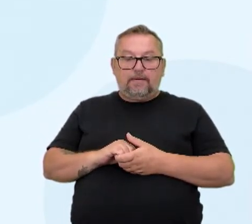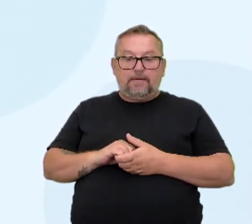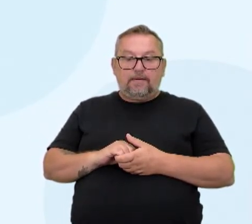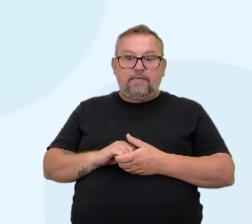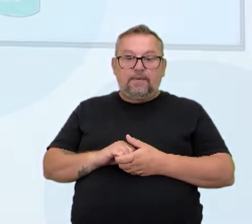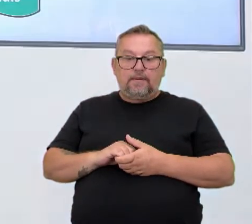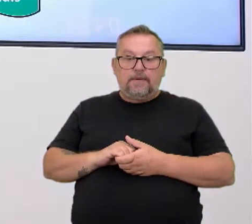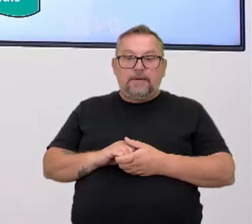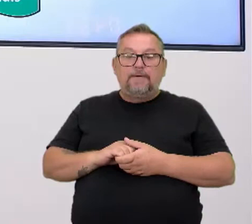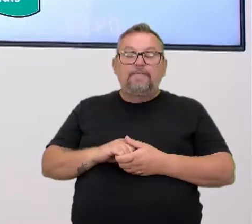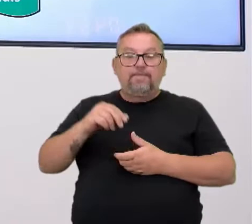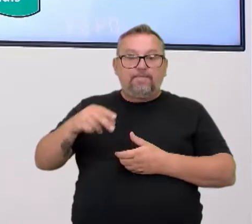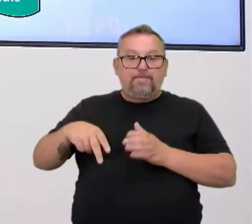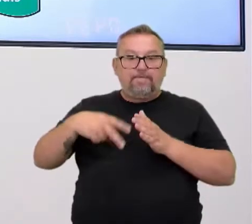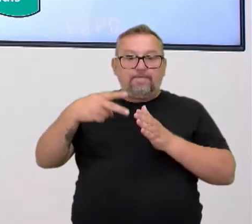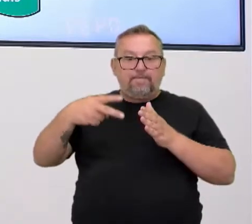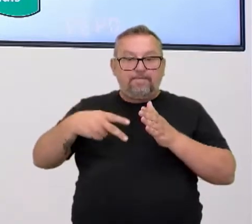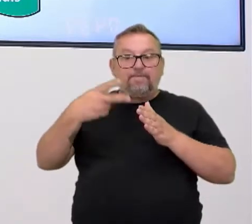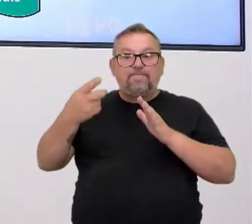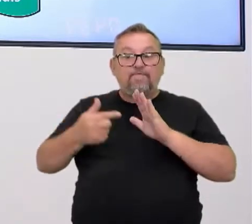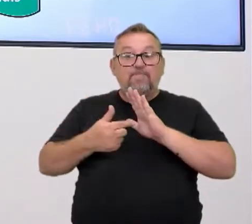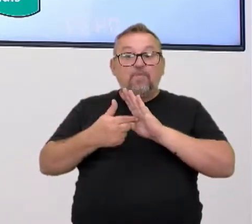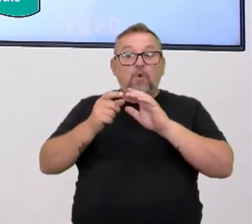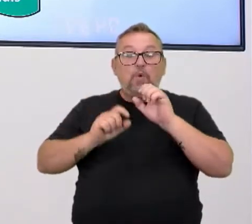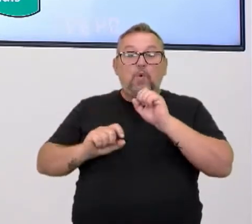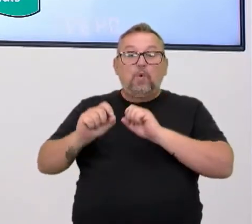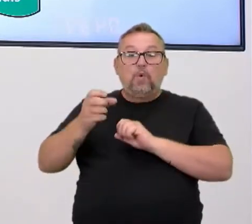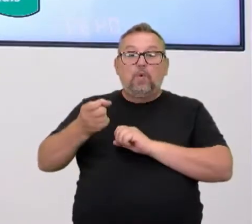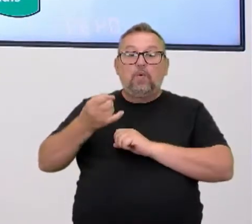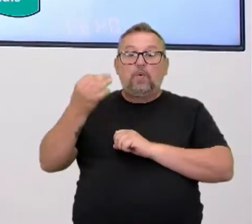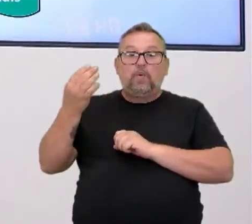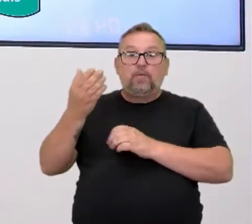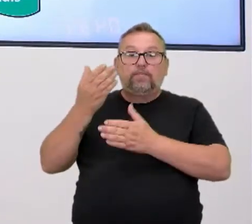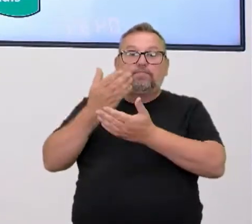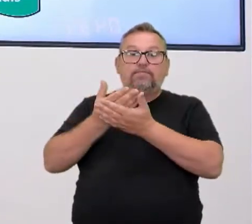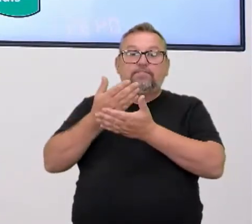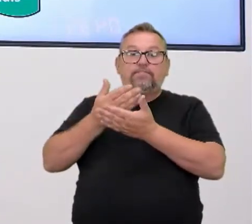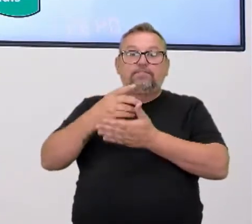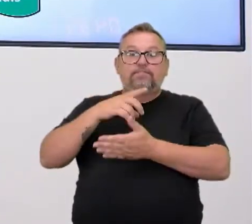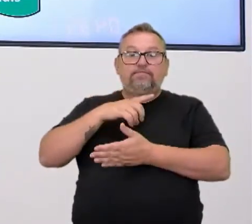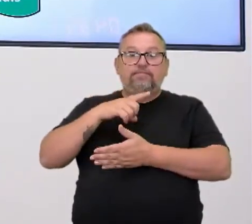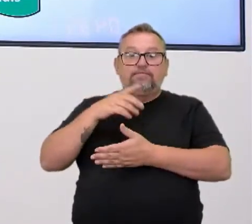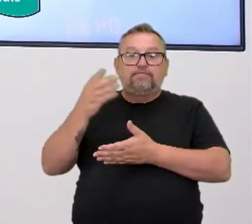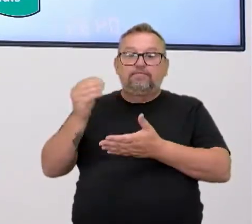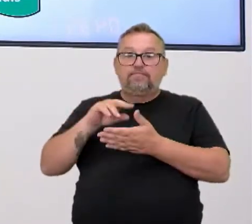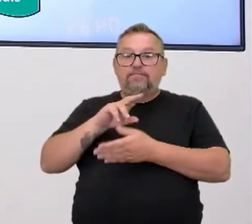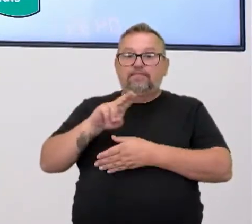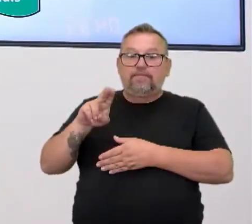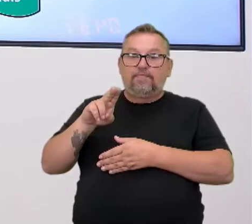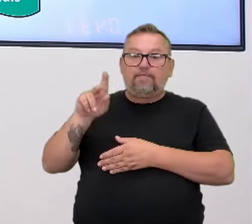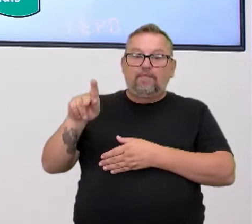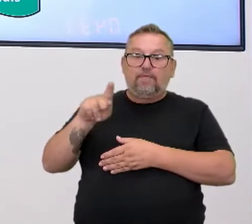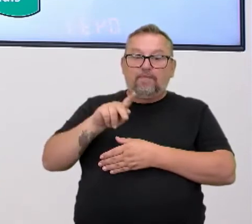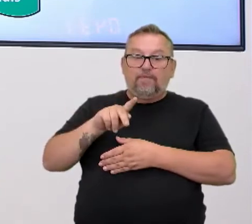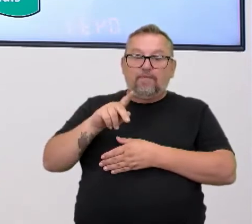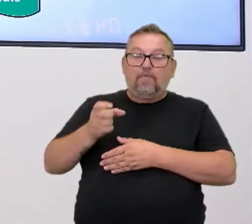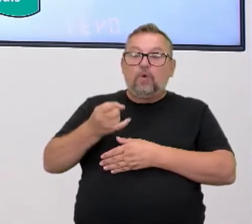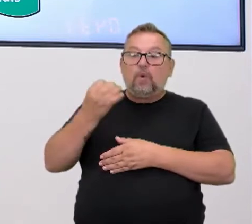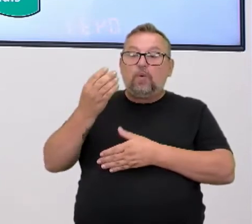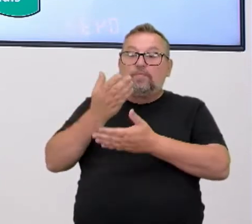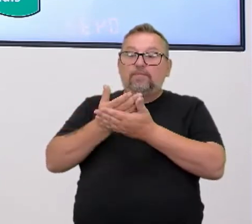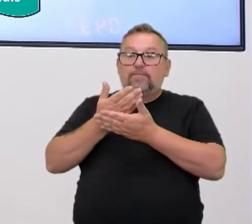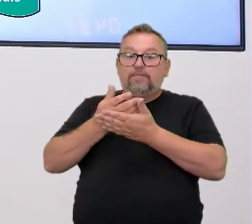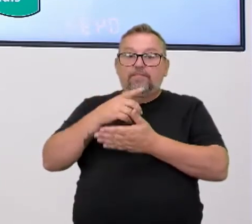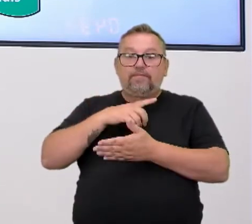ramificação secundária, estou indicando aí quantas aulas a gente tem. Eu não coloquei o nome do professor, eu coloquei quantas aulas, que foi